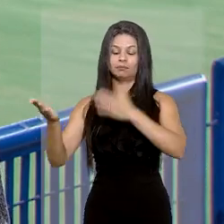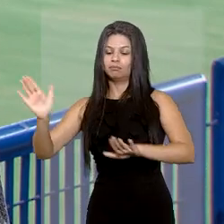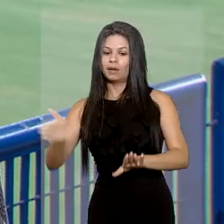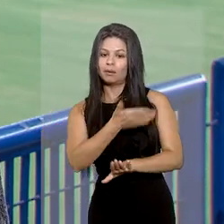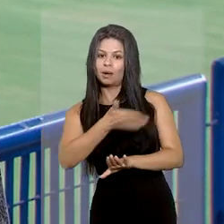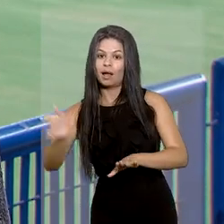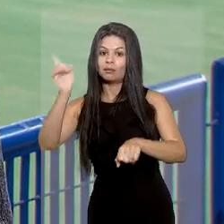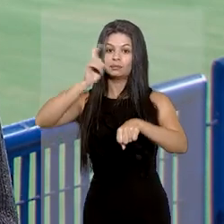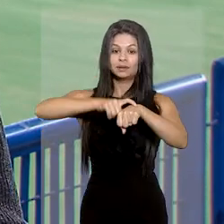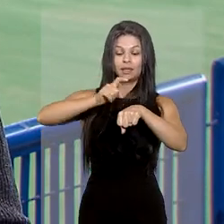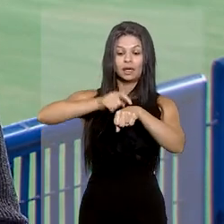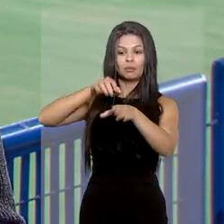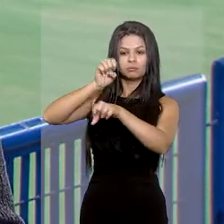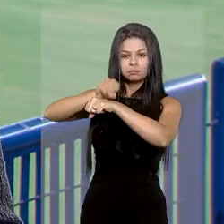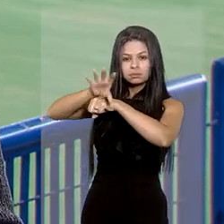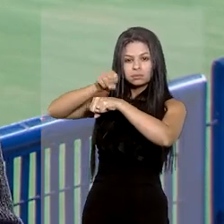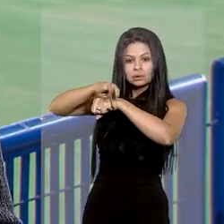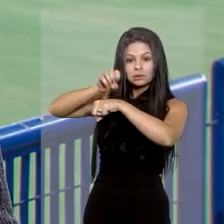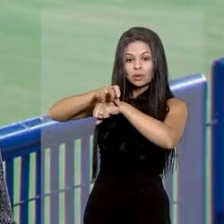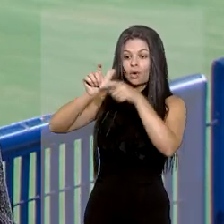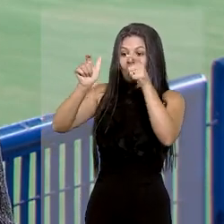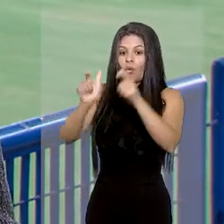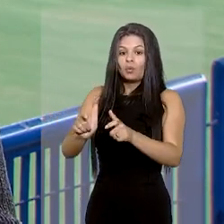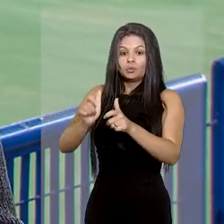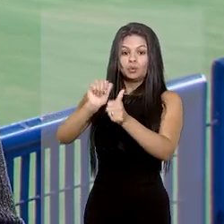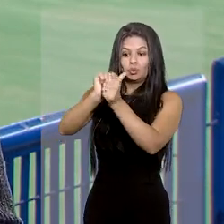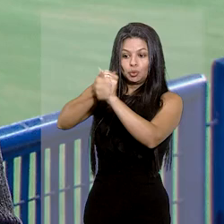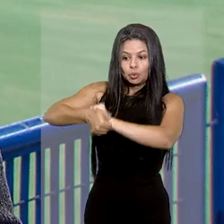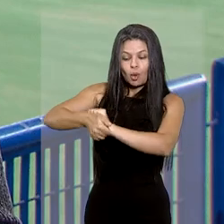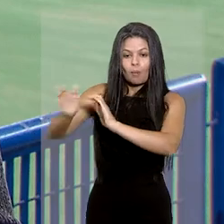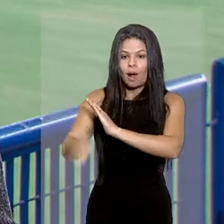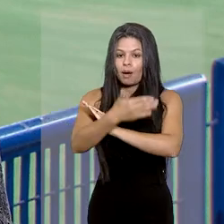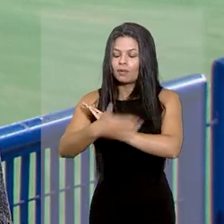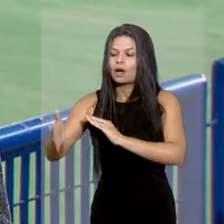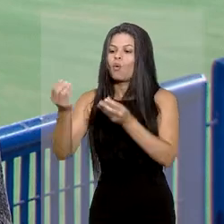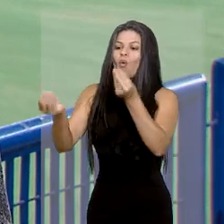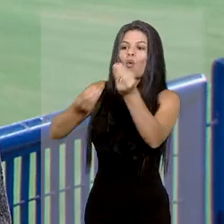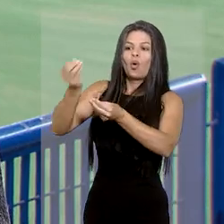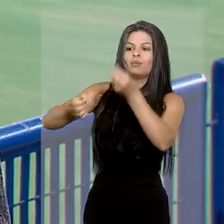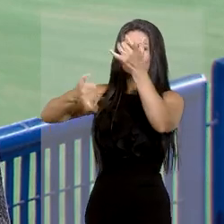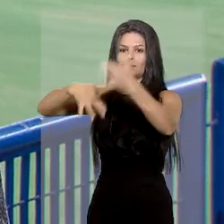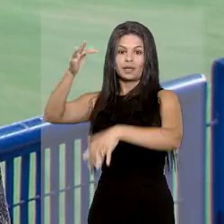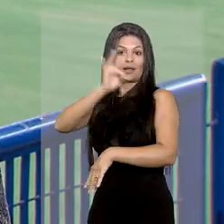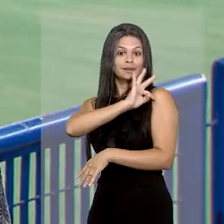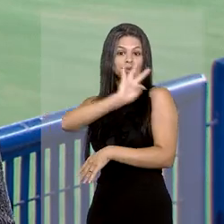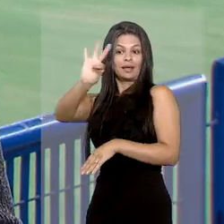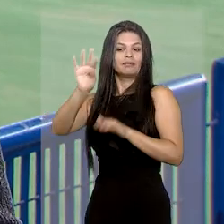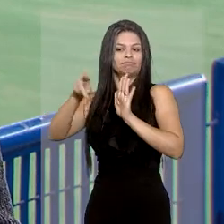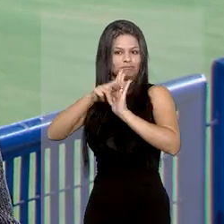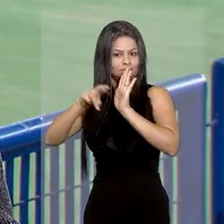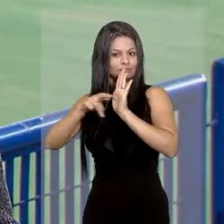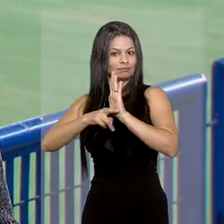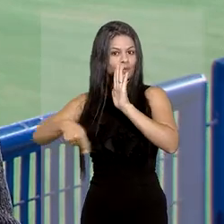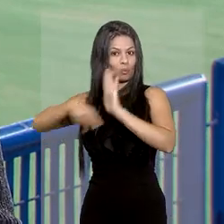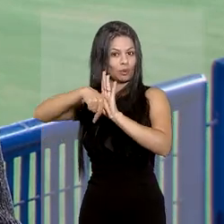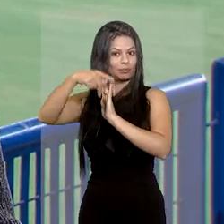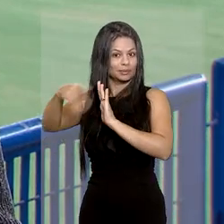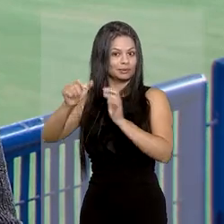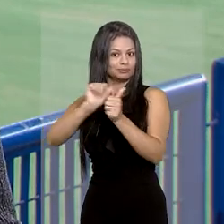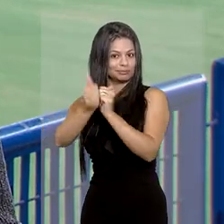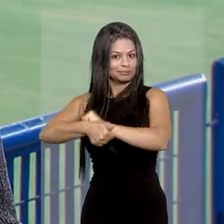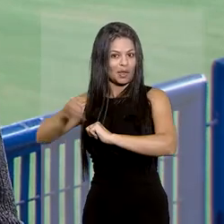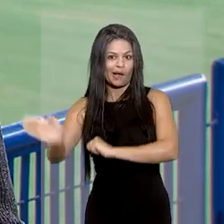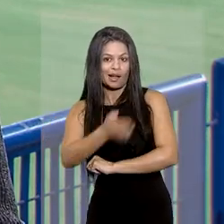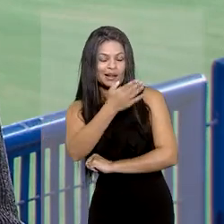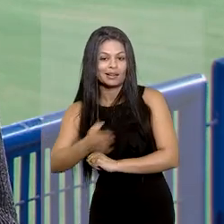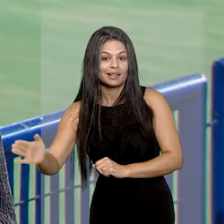nas partidas da orientação durante os jogos e ensinar fundamentos básicos jogadas técnicas e regras do tênis o ministro